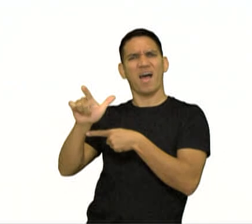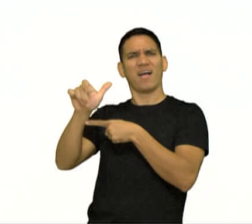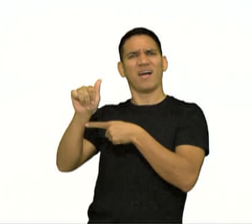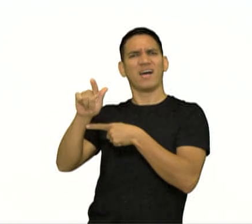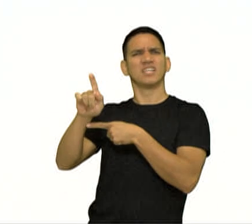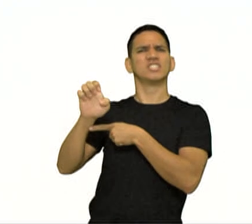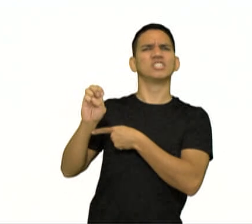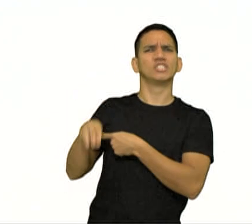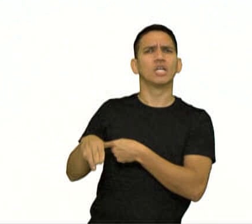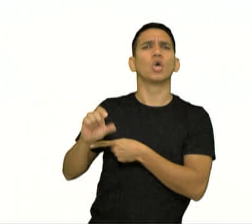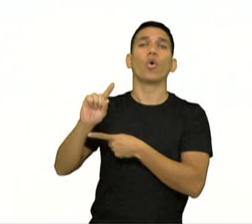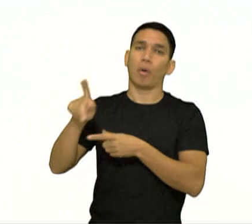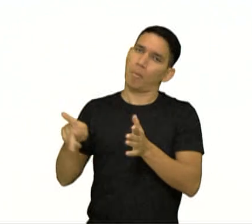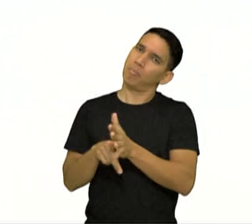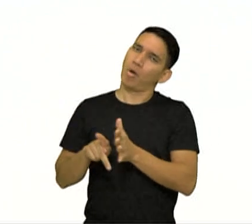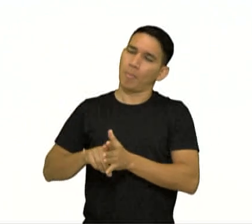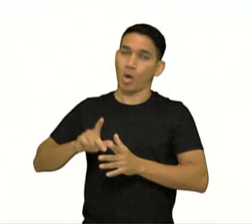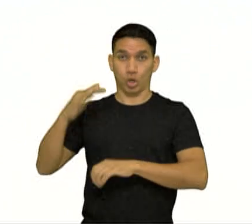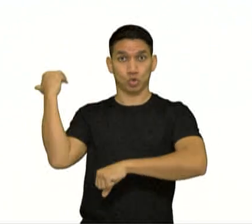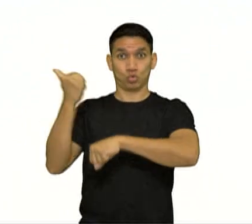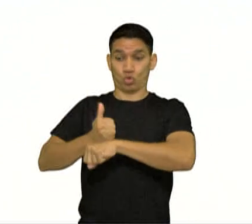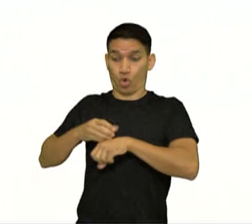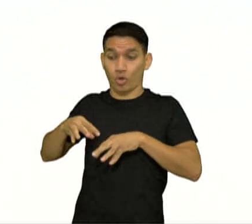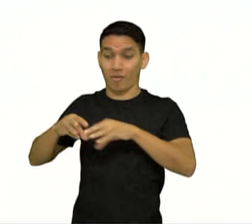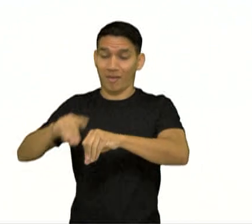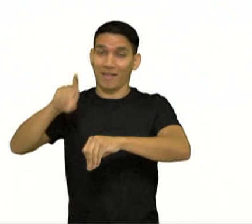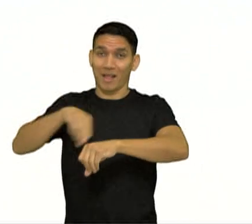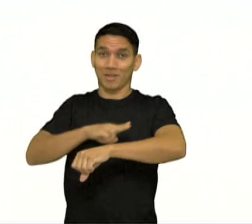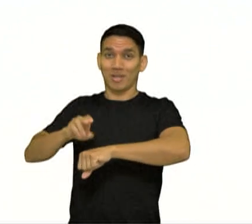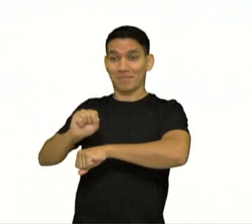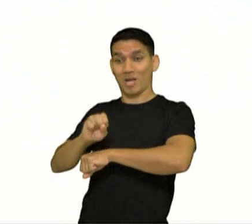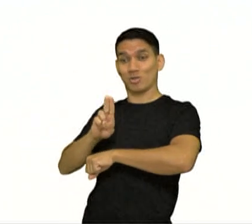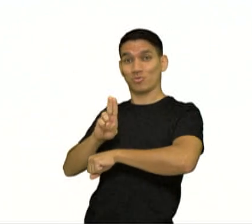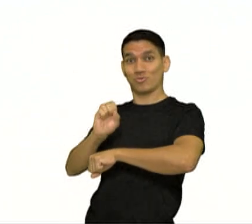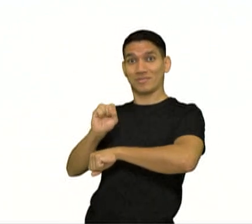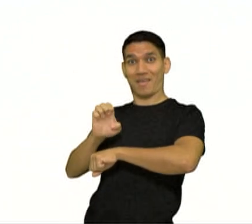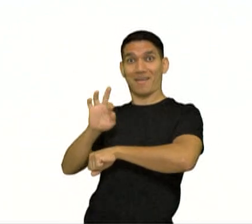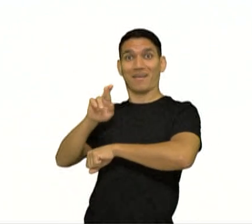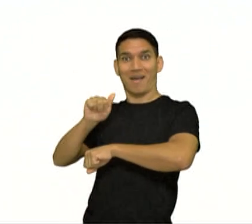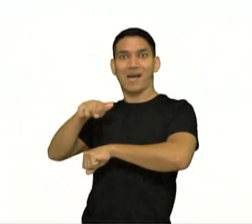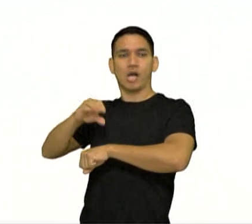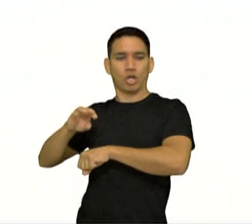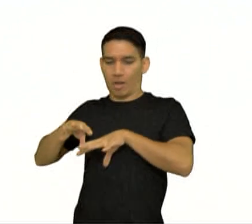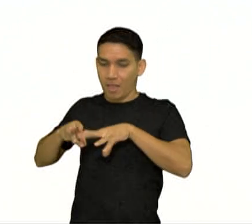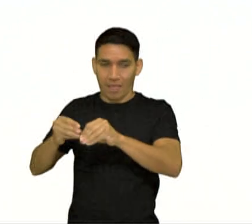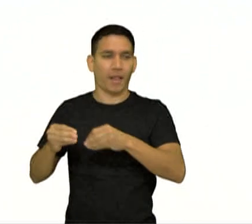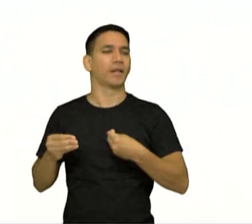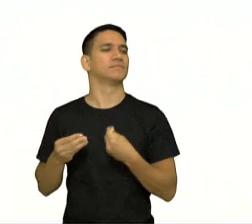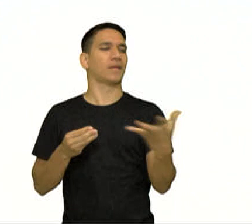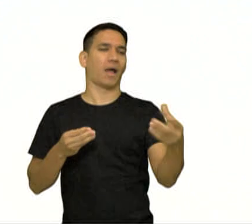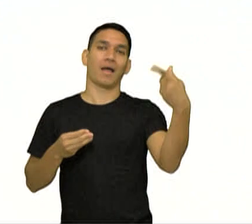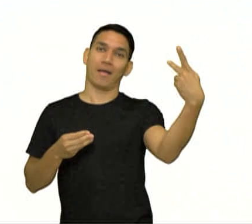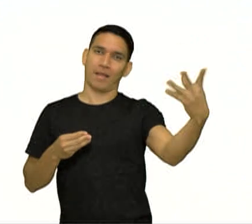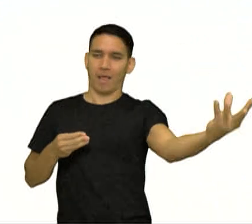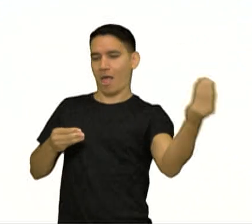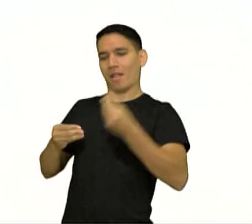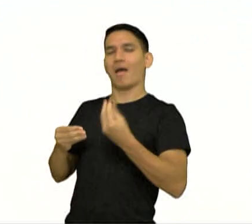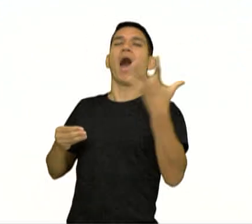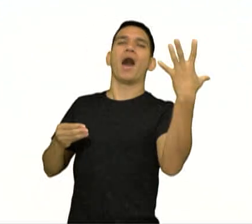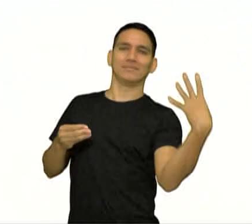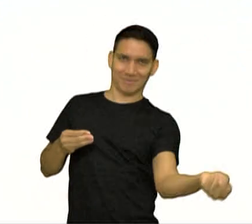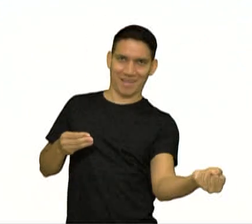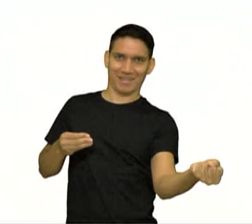havia um suserano que era o dono da terra e esse suserano ele dava uma porção de terra para o seu vassalo